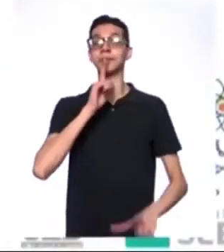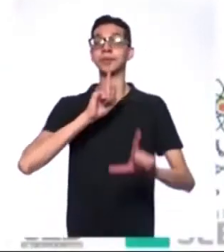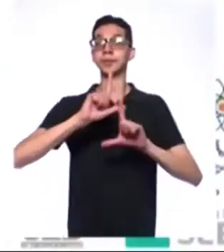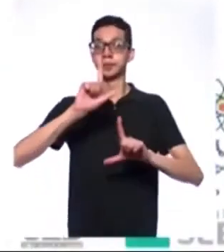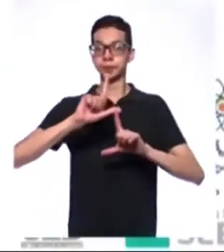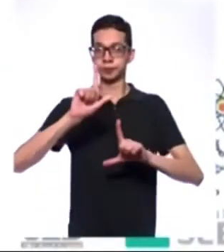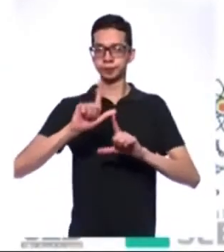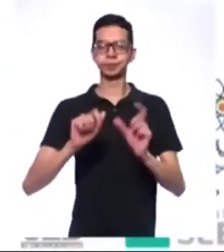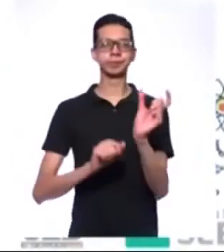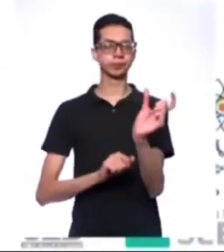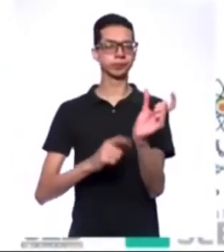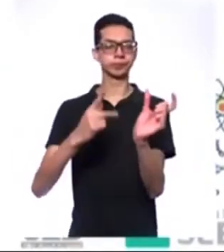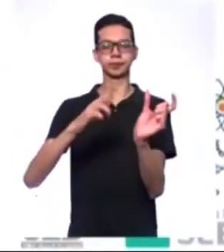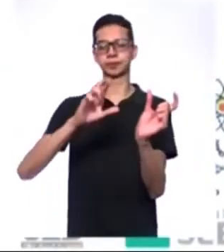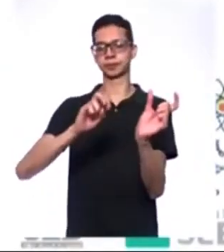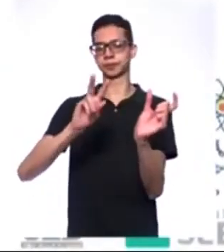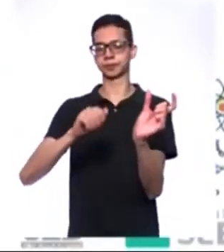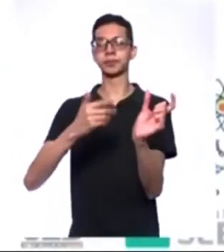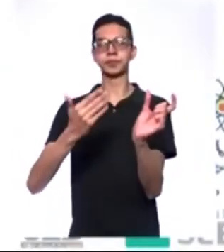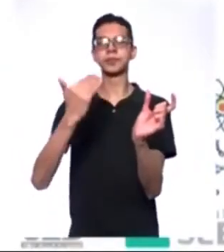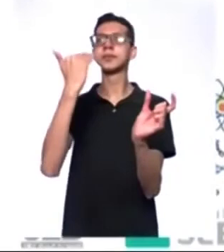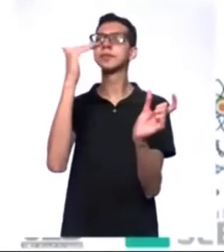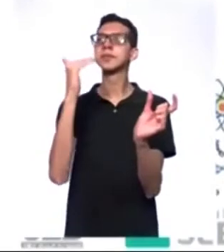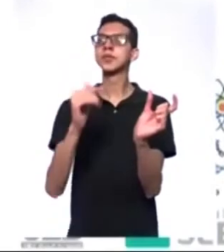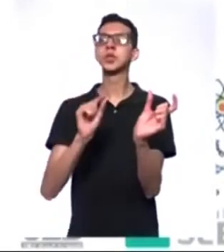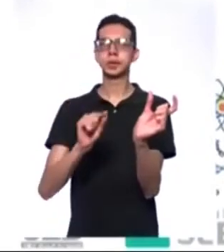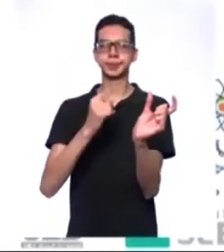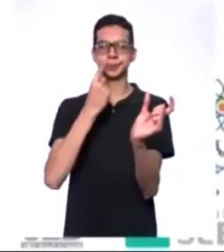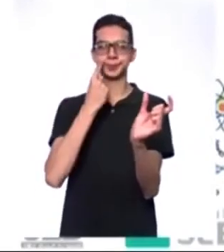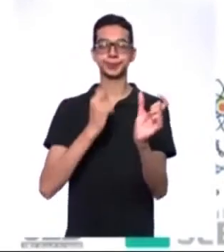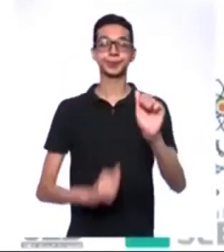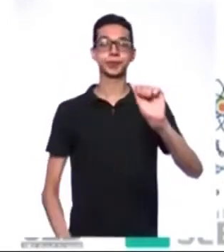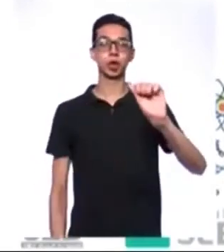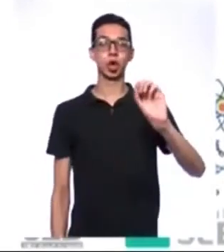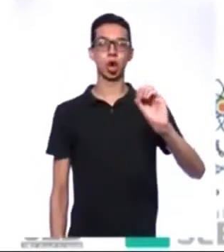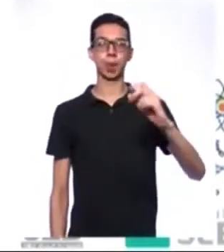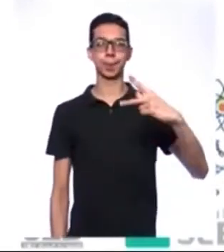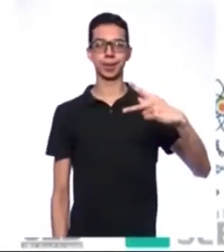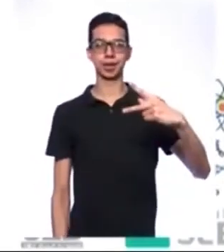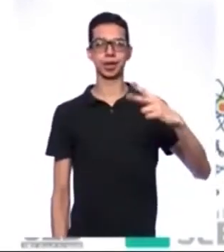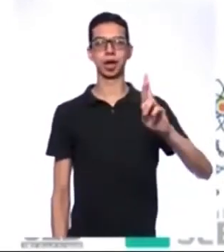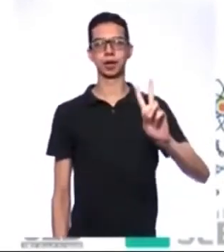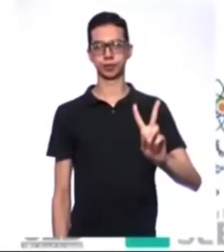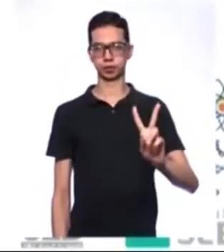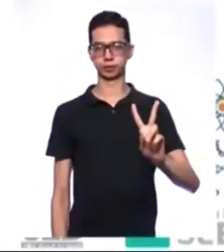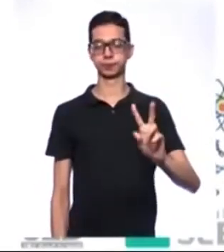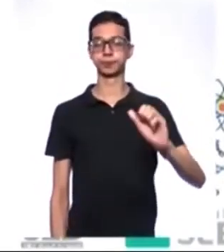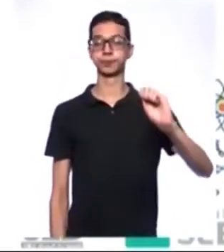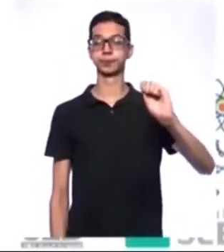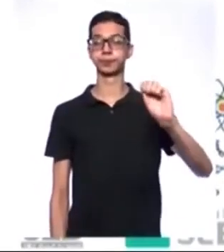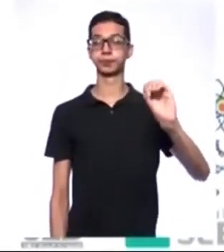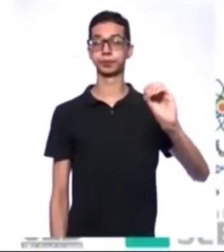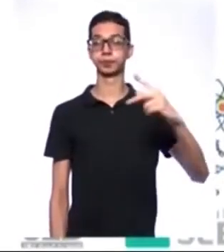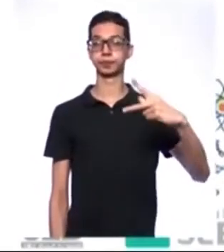prova geramos a seguinte ordem a prv a